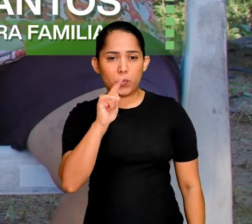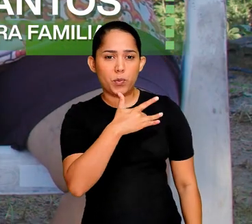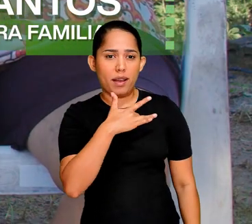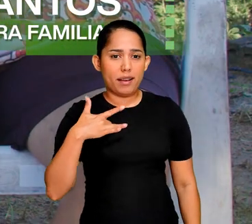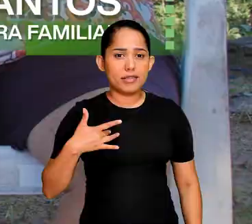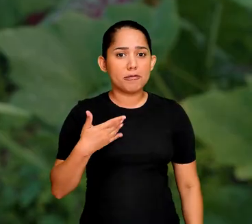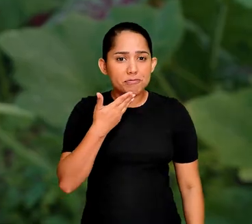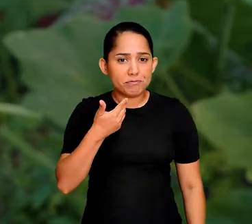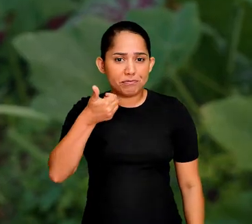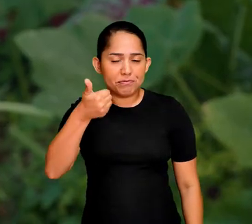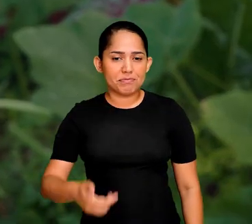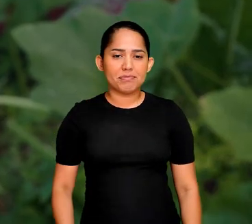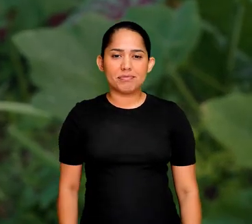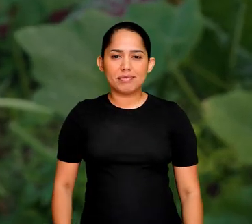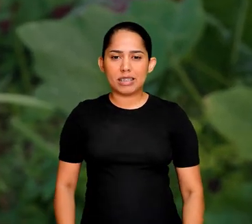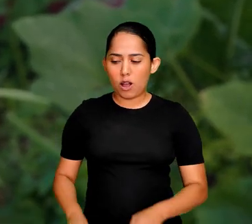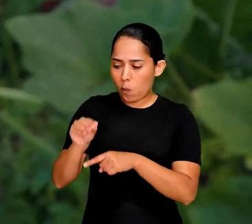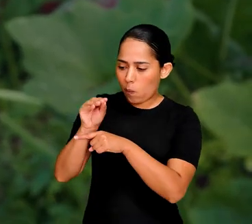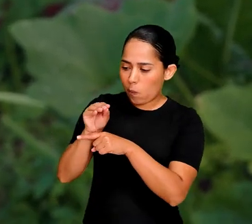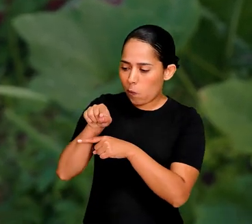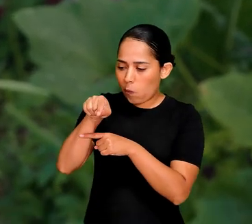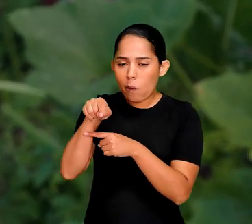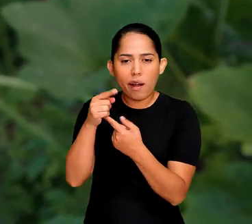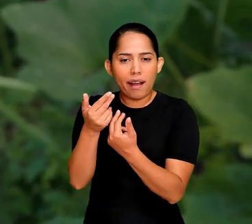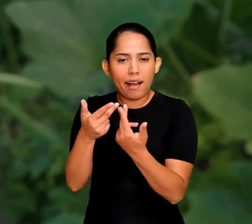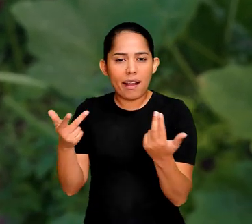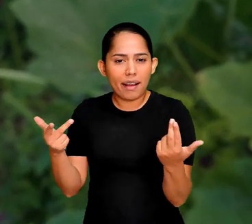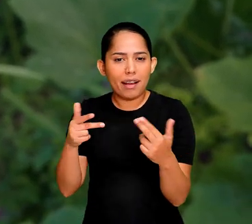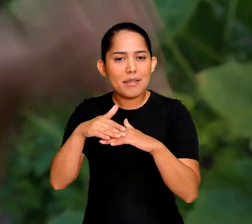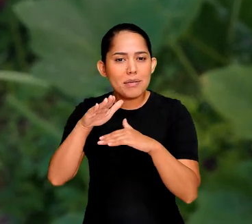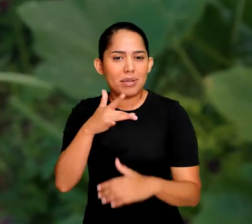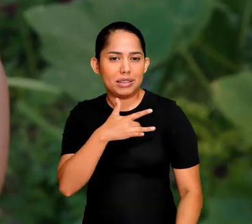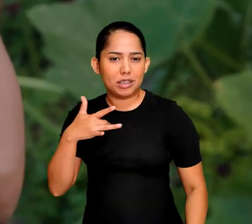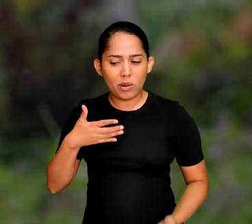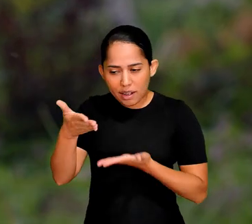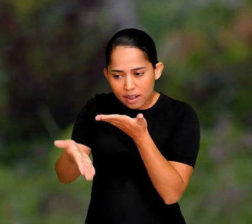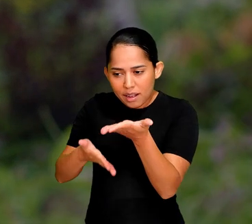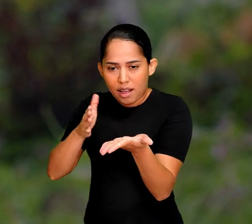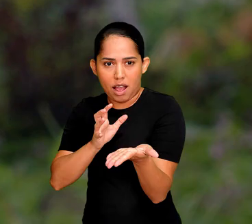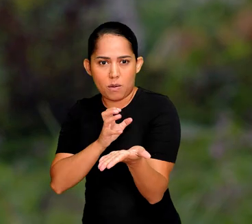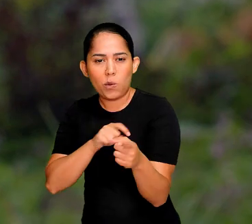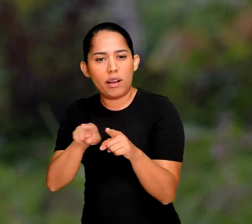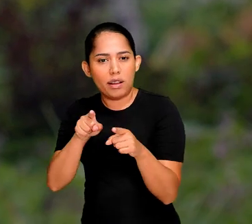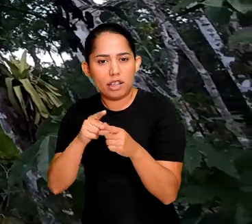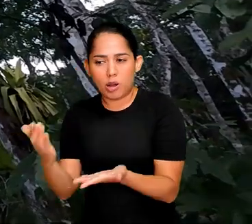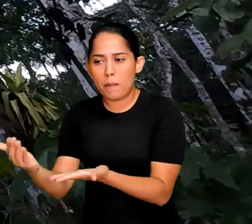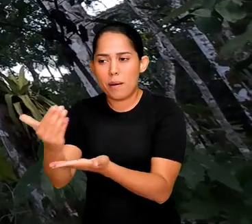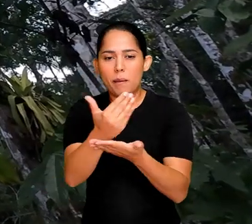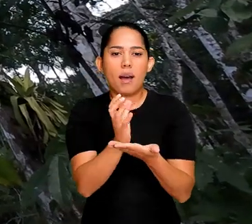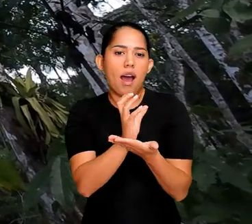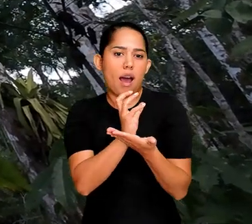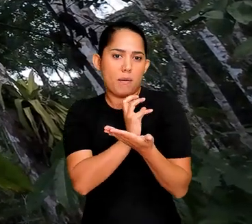saúde melhor, né? Um alimento com mais saúde, ele sendo tratado com mais amor, ele vai ser colhido também com mais amor. E